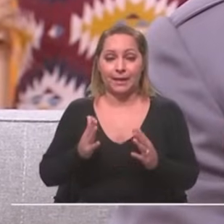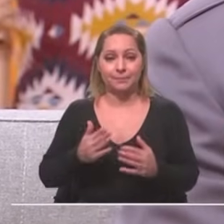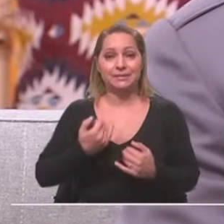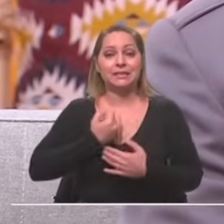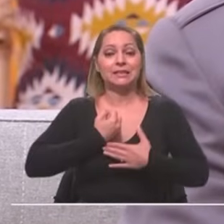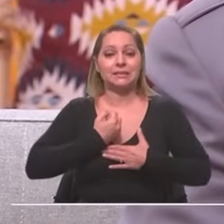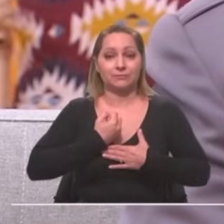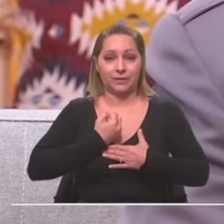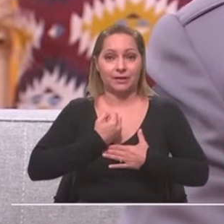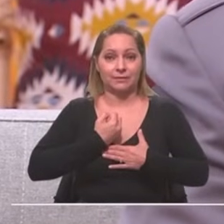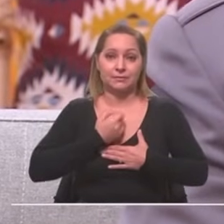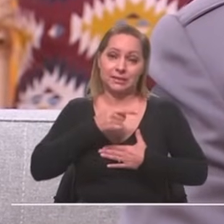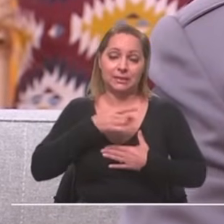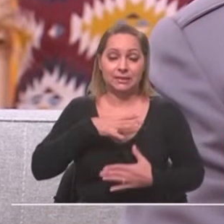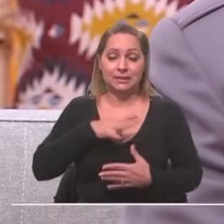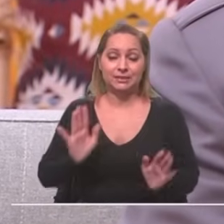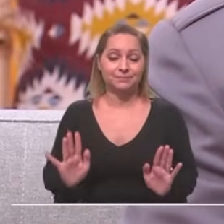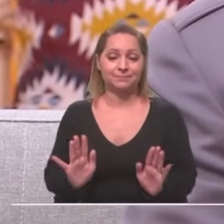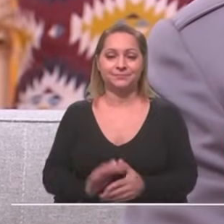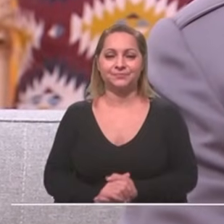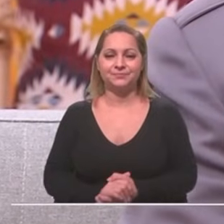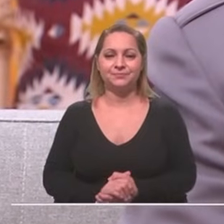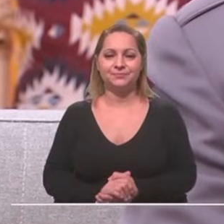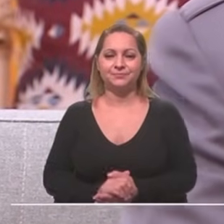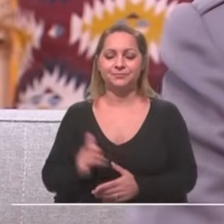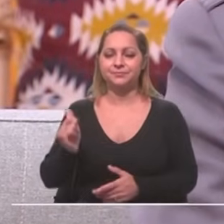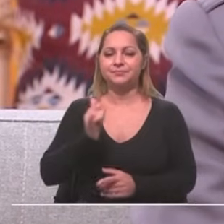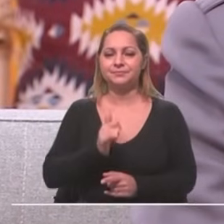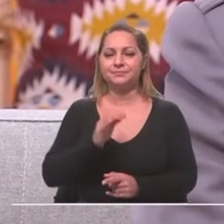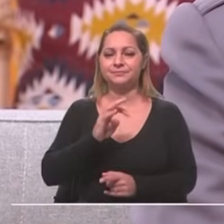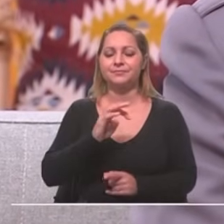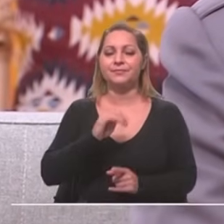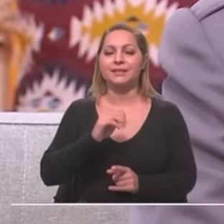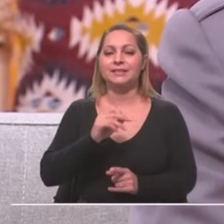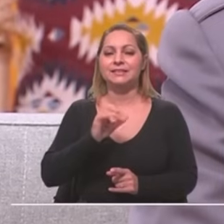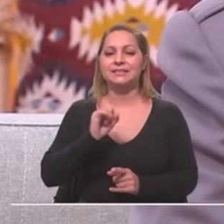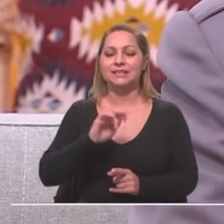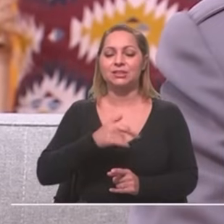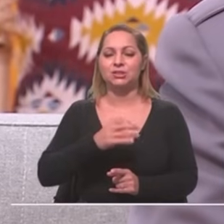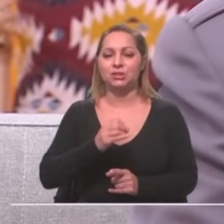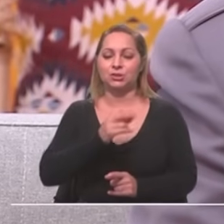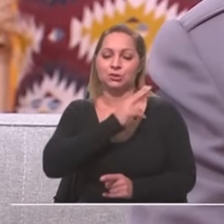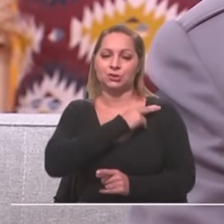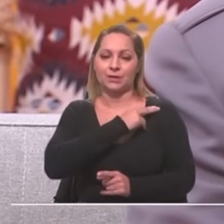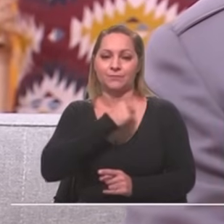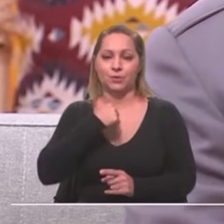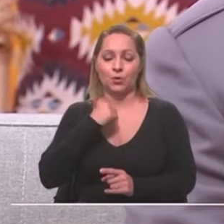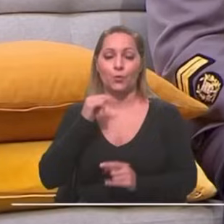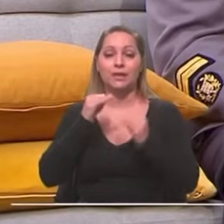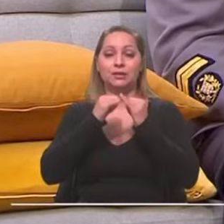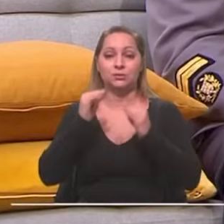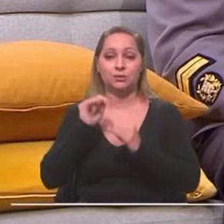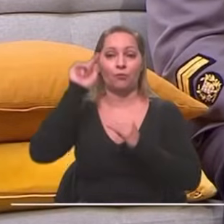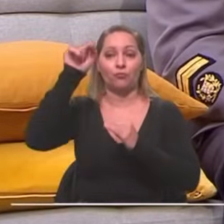aquilo que fazemos. Não é óbvio, não é? E no caso de sargento-chefe, Susana? Olha, missão internacional não tenho nenhuma